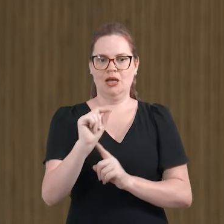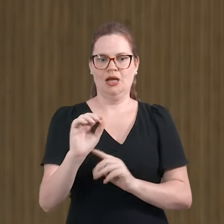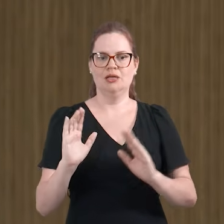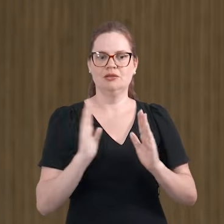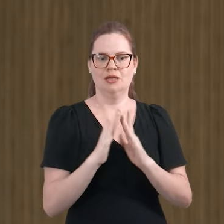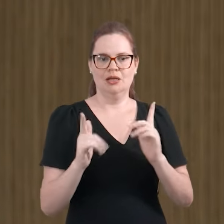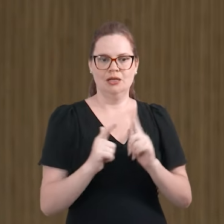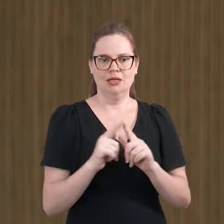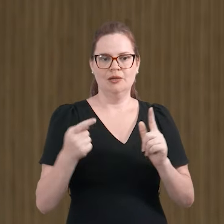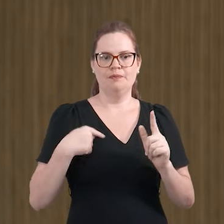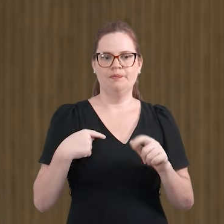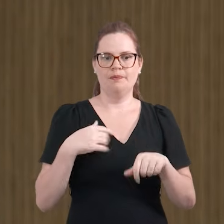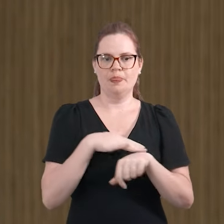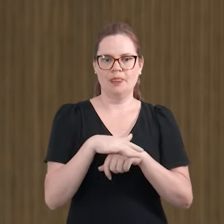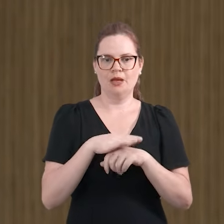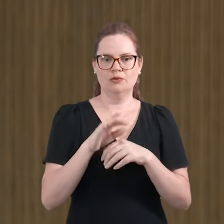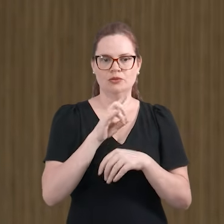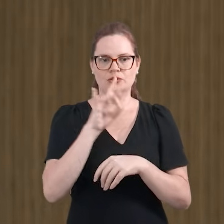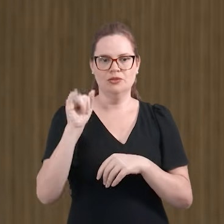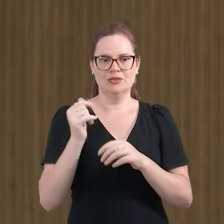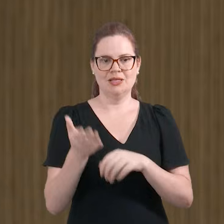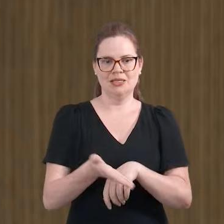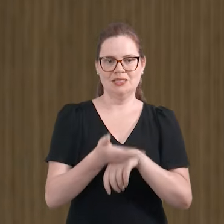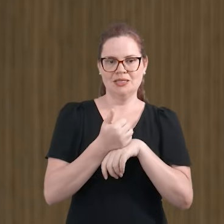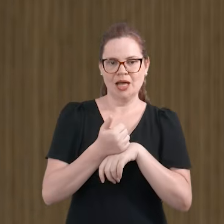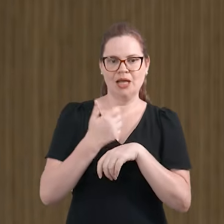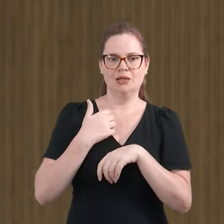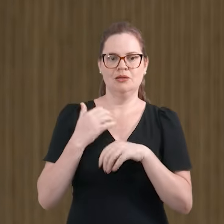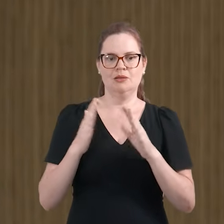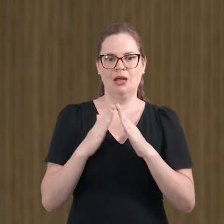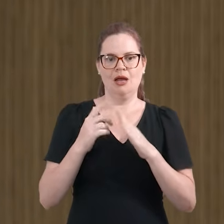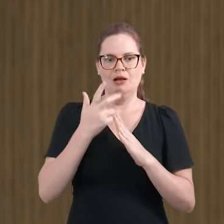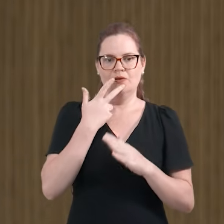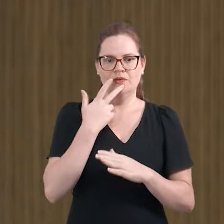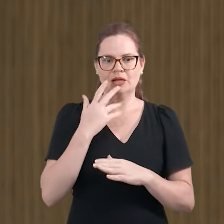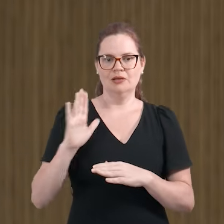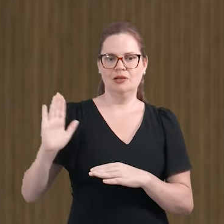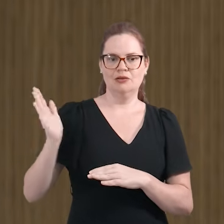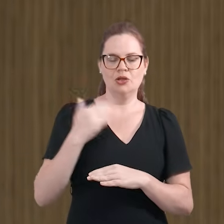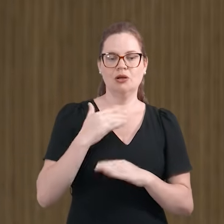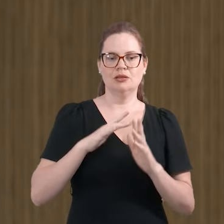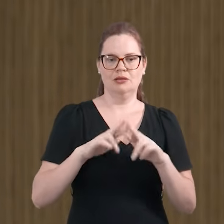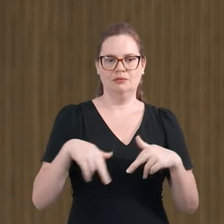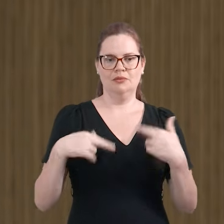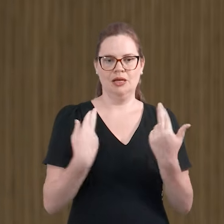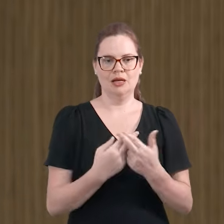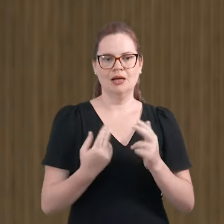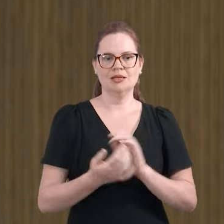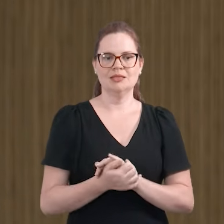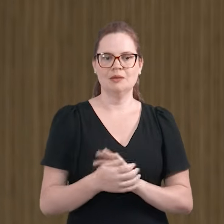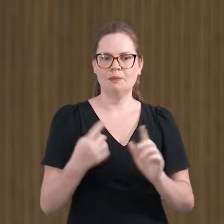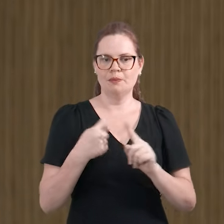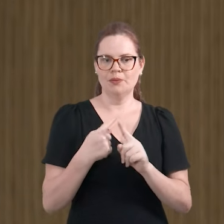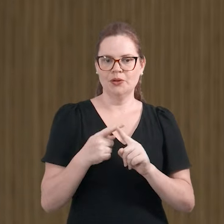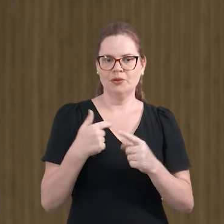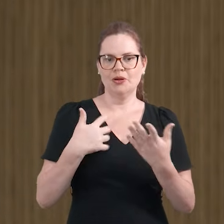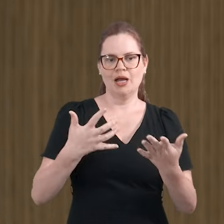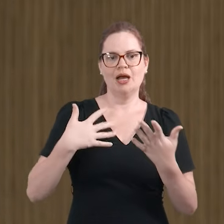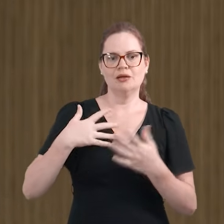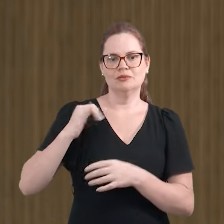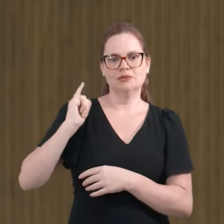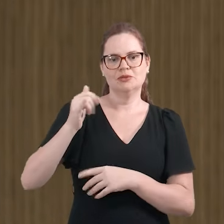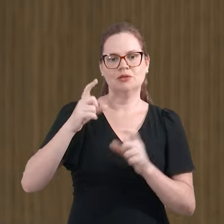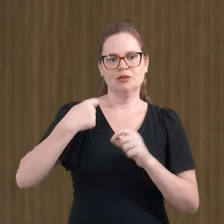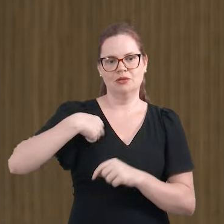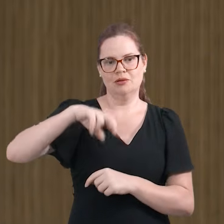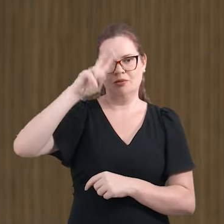compartir con jóvenes, me decía, voy a cerrar la casa, tenía que salir corriendo. Entonces, ¿qué digo con esto? Que